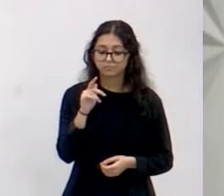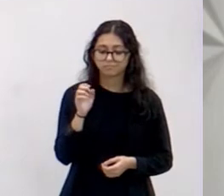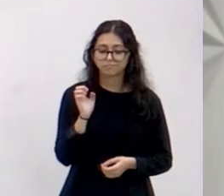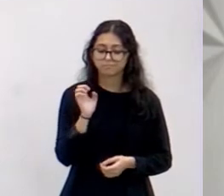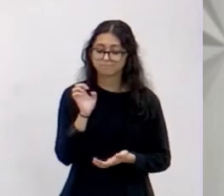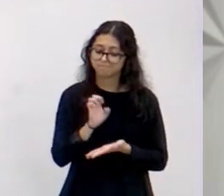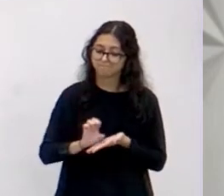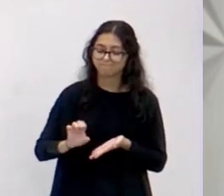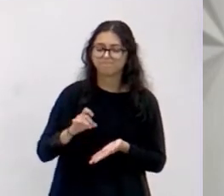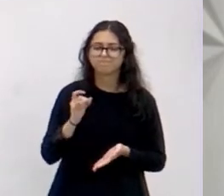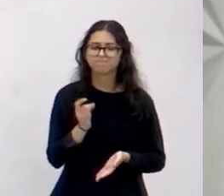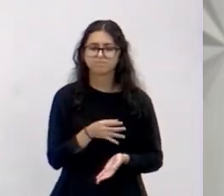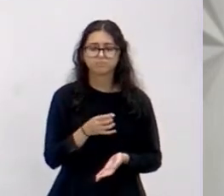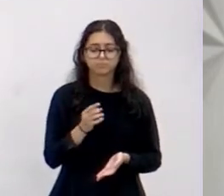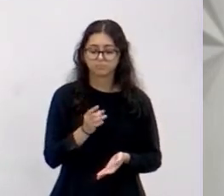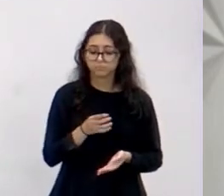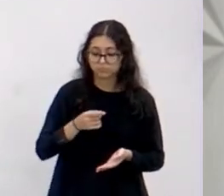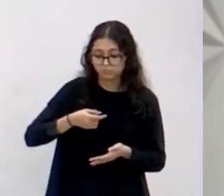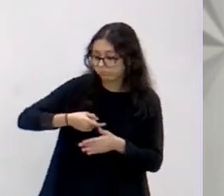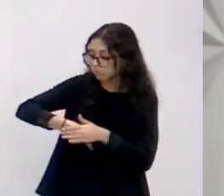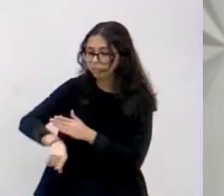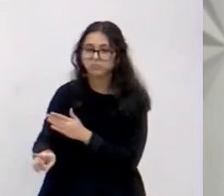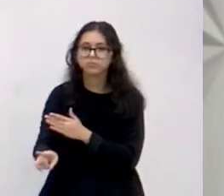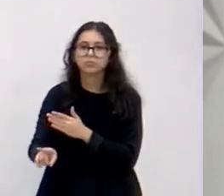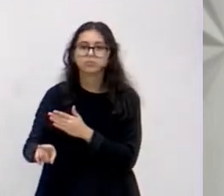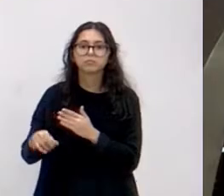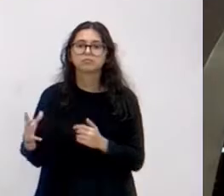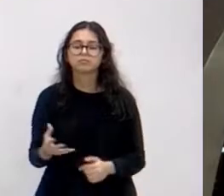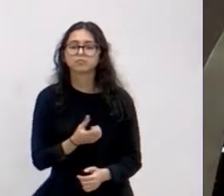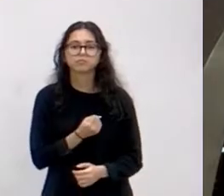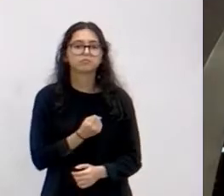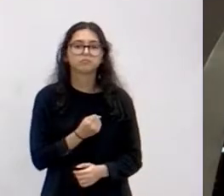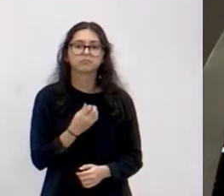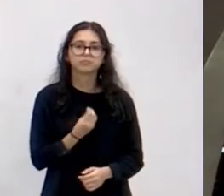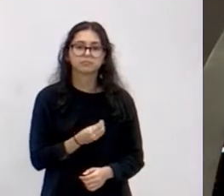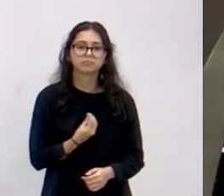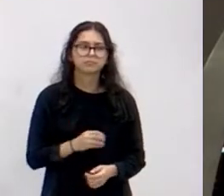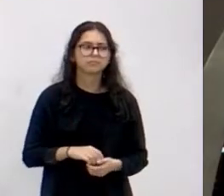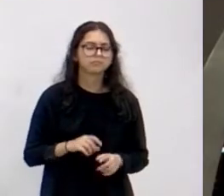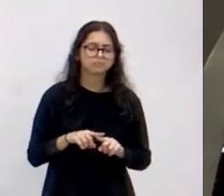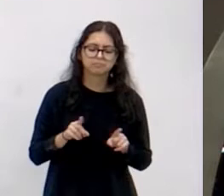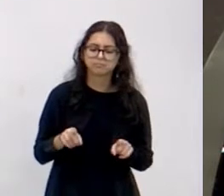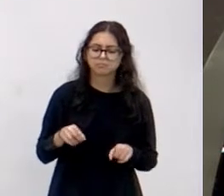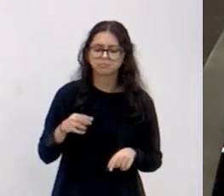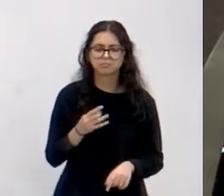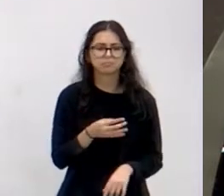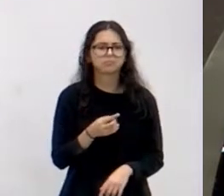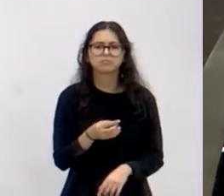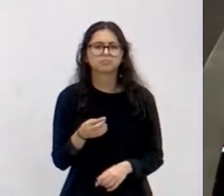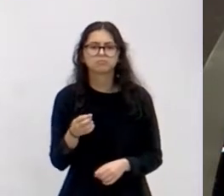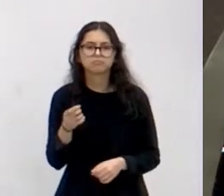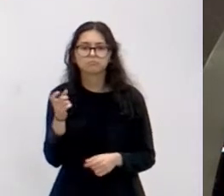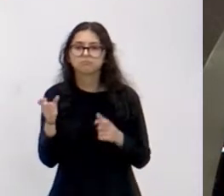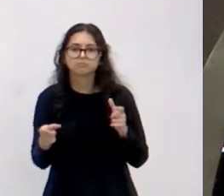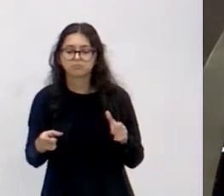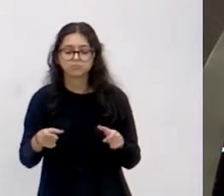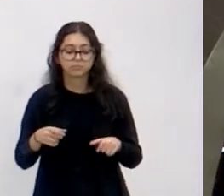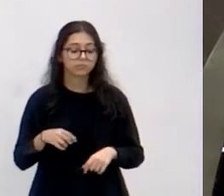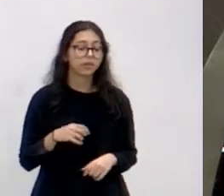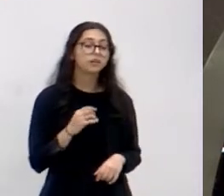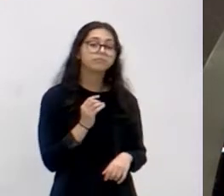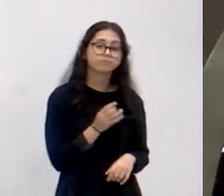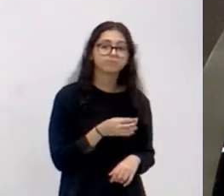e fugiu para salvar a vida aí você vai me perguntar medo de que medo de uma mulher medo de